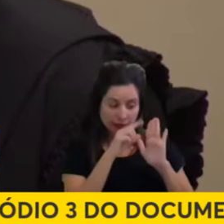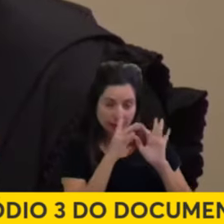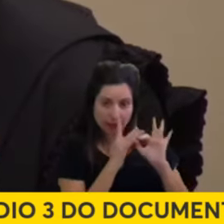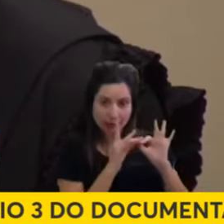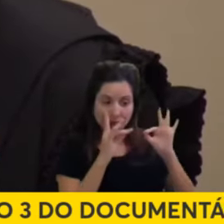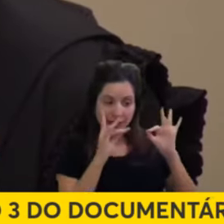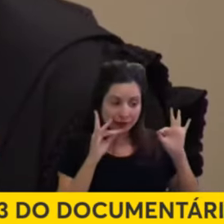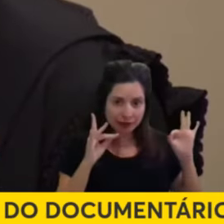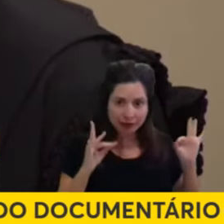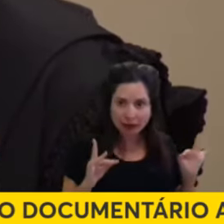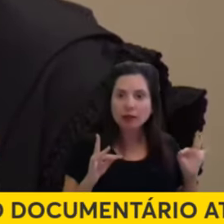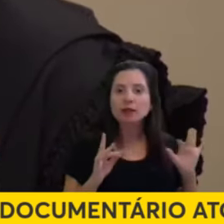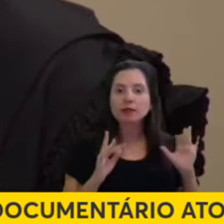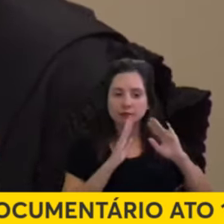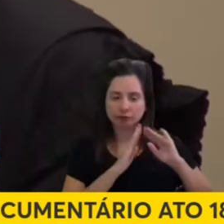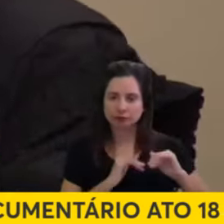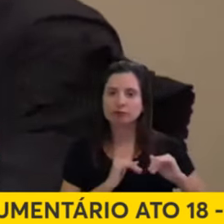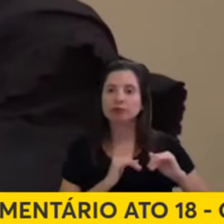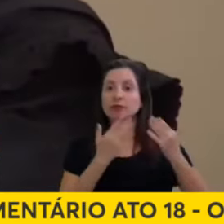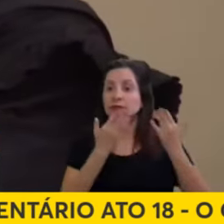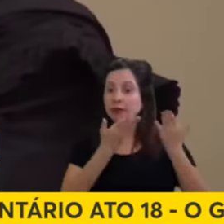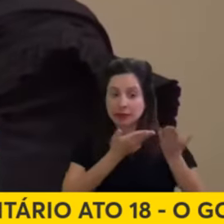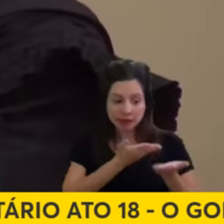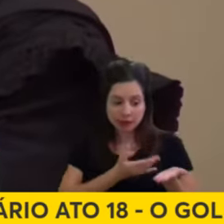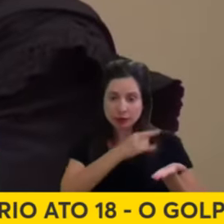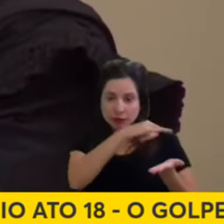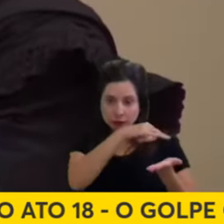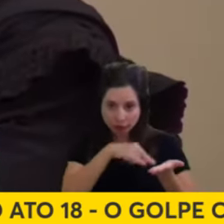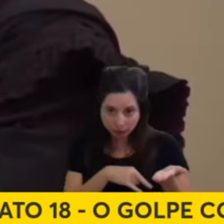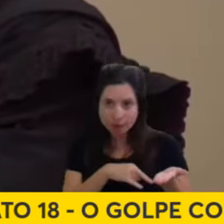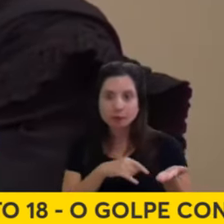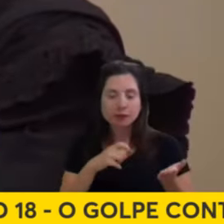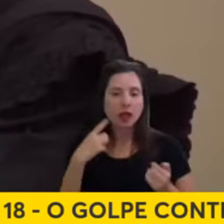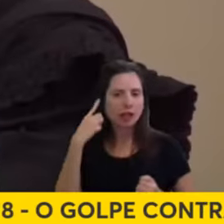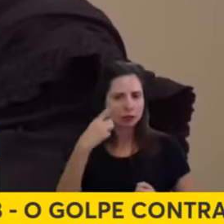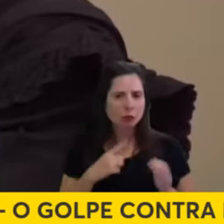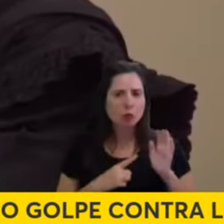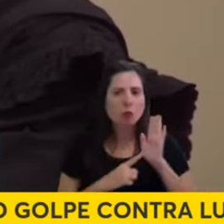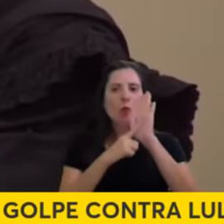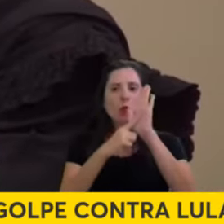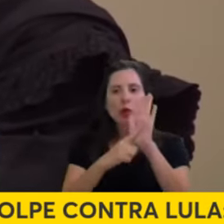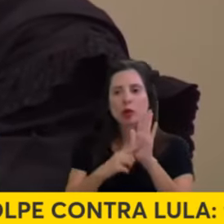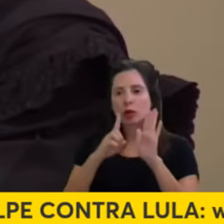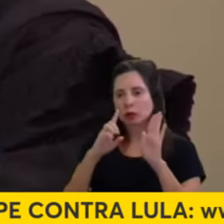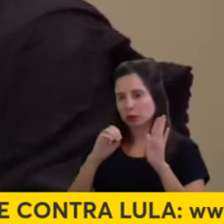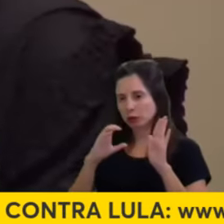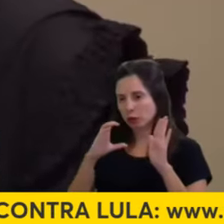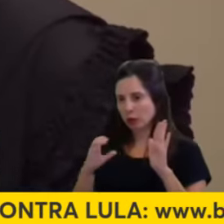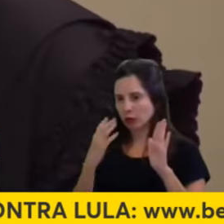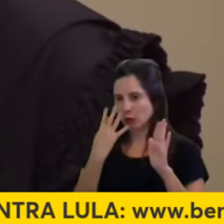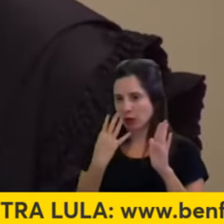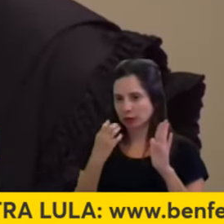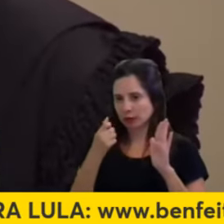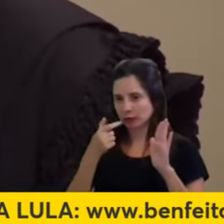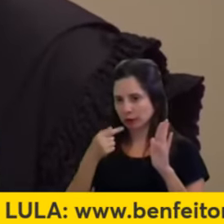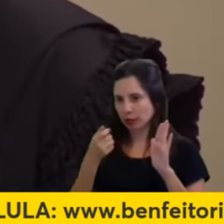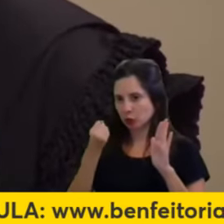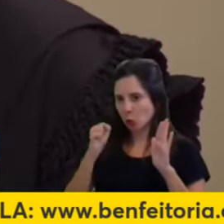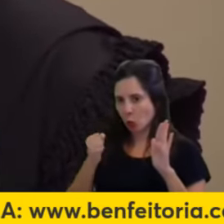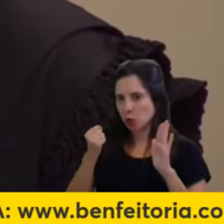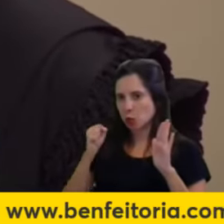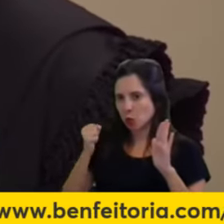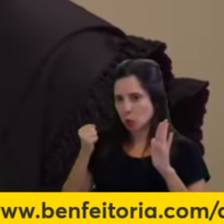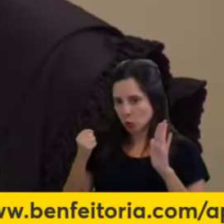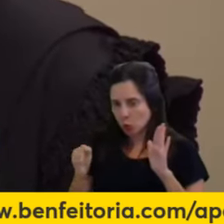indeferimento desse pedido sobre isso os investigados apresentaram manifestação edoc 437 477 88 em vista